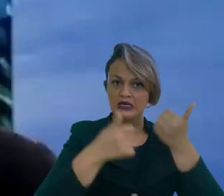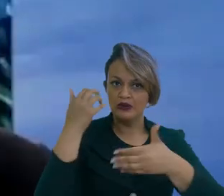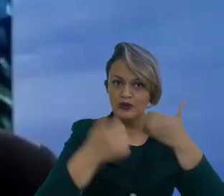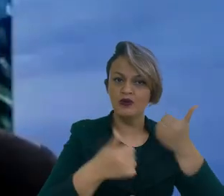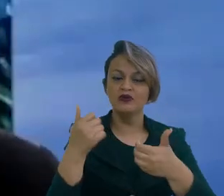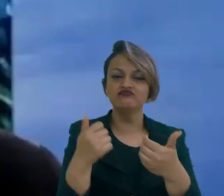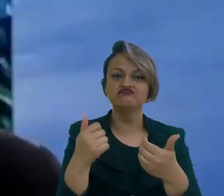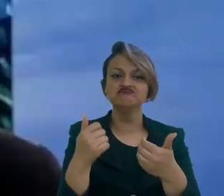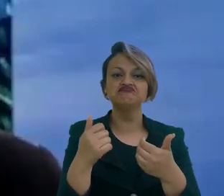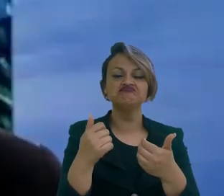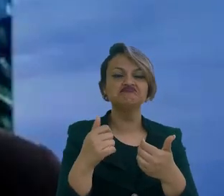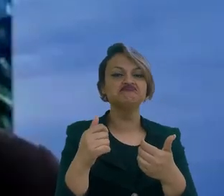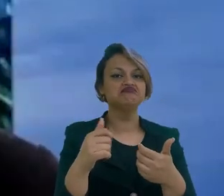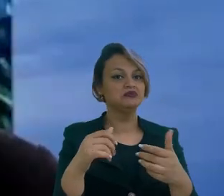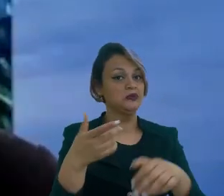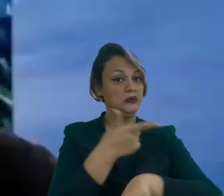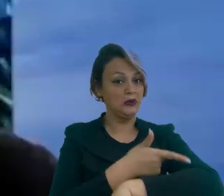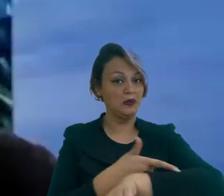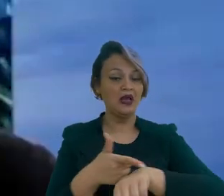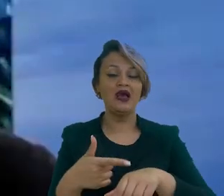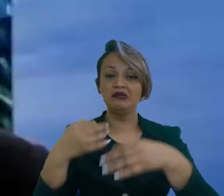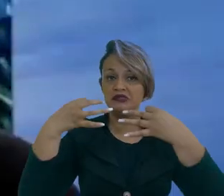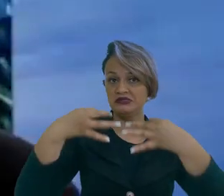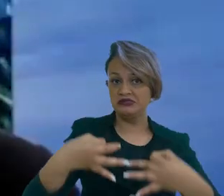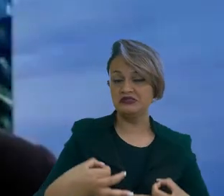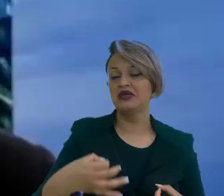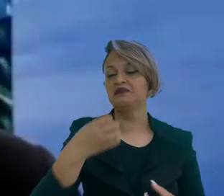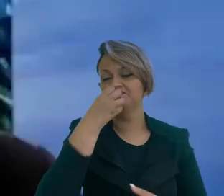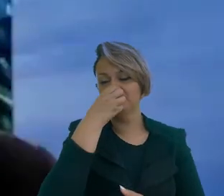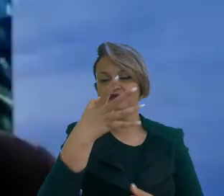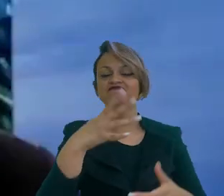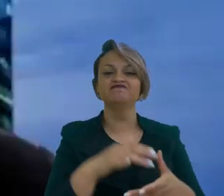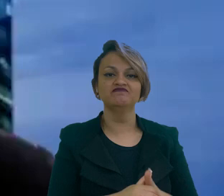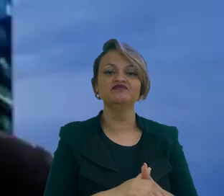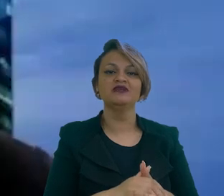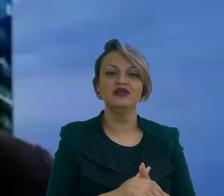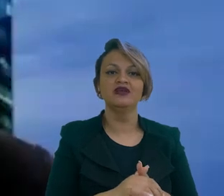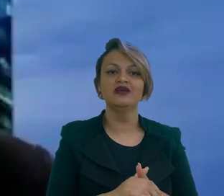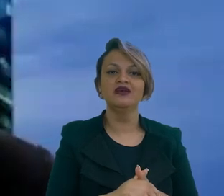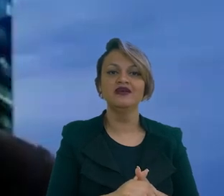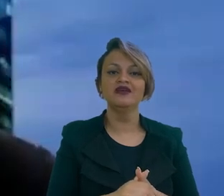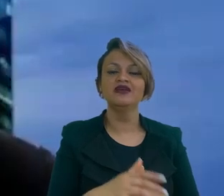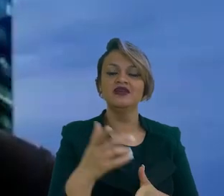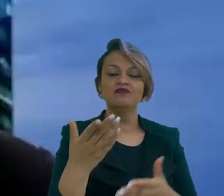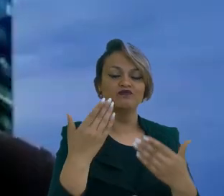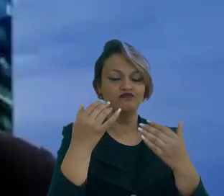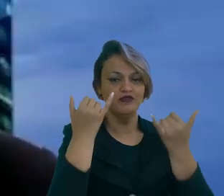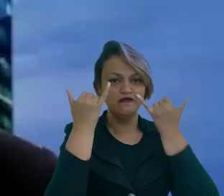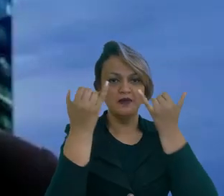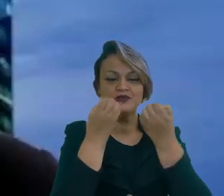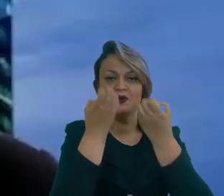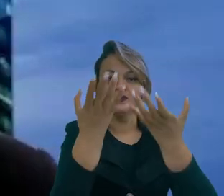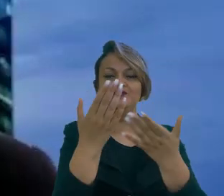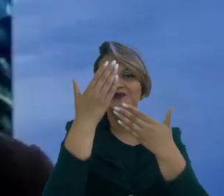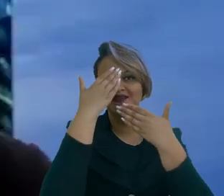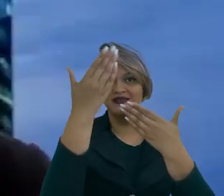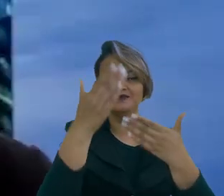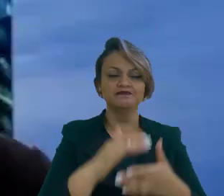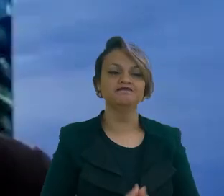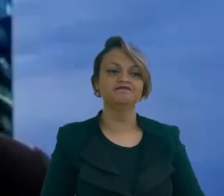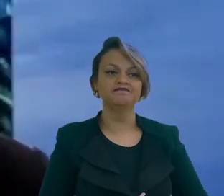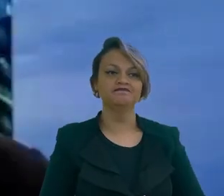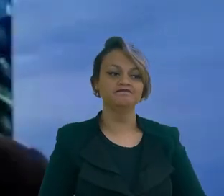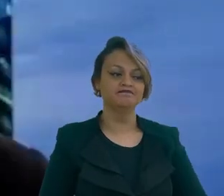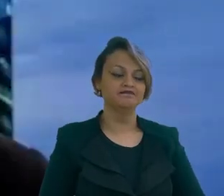senhora conseguiu de uma forma muito elegante precisa e com o seu refinado humor transmitir essa ideia